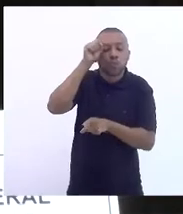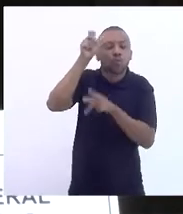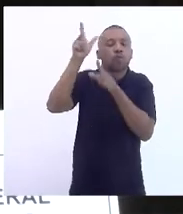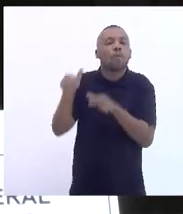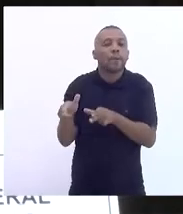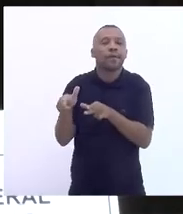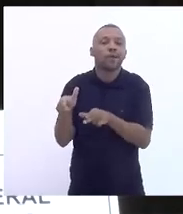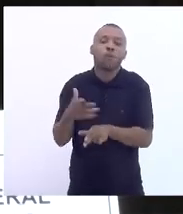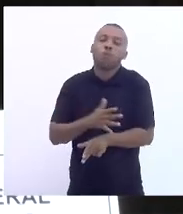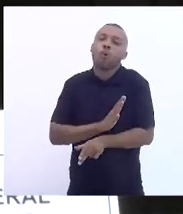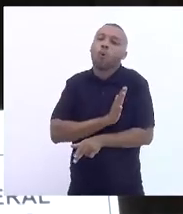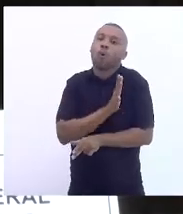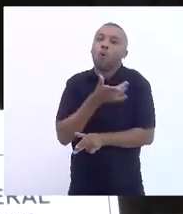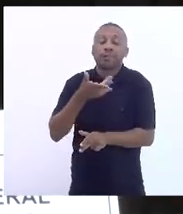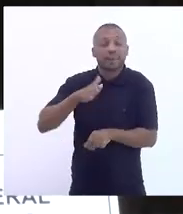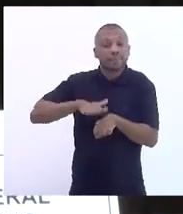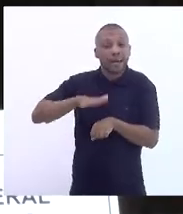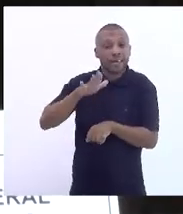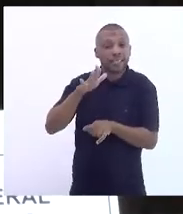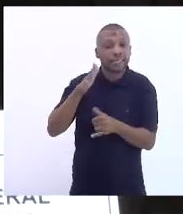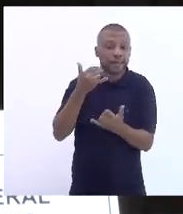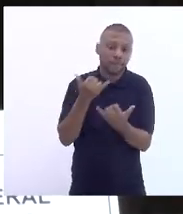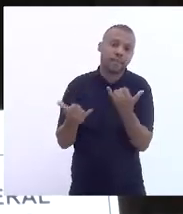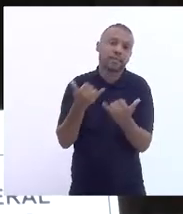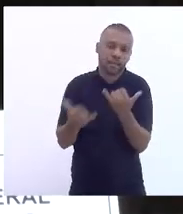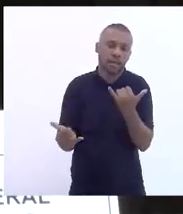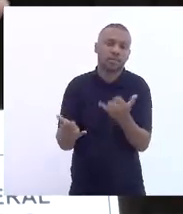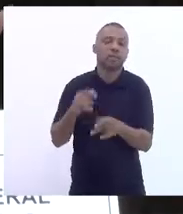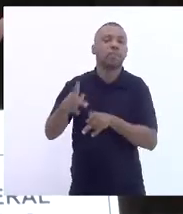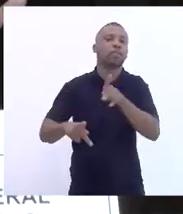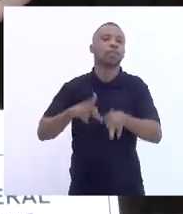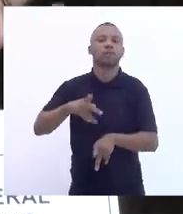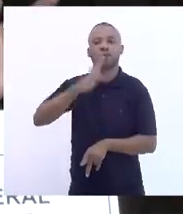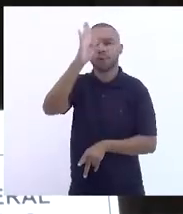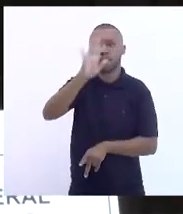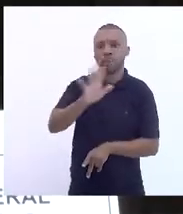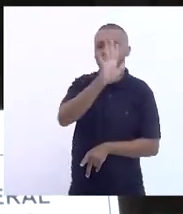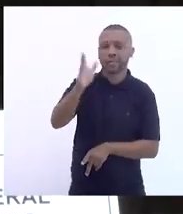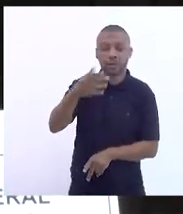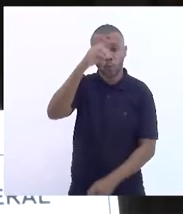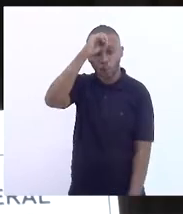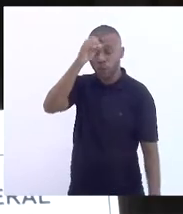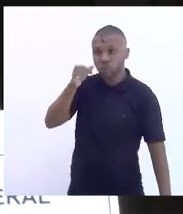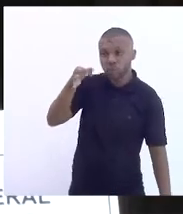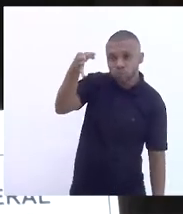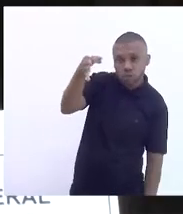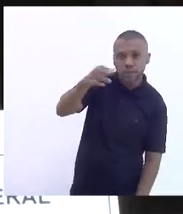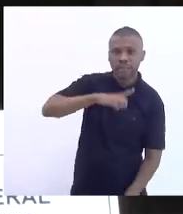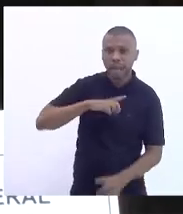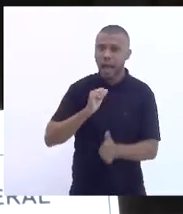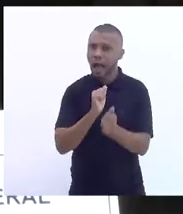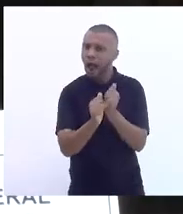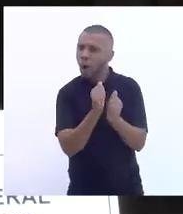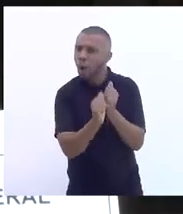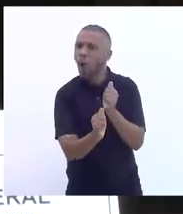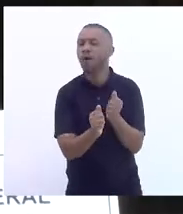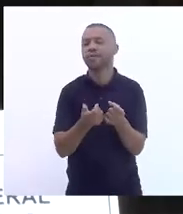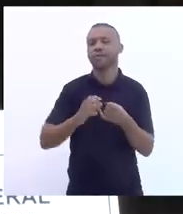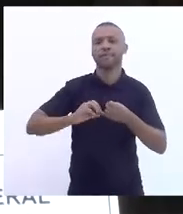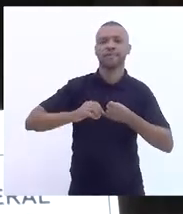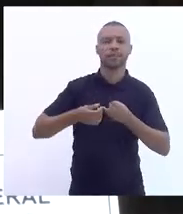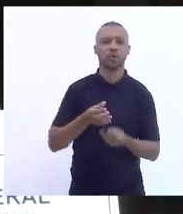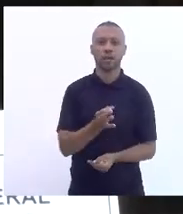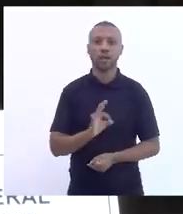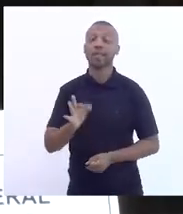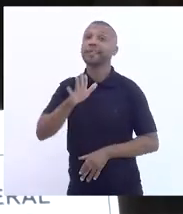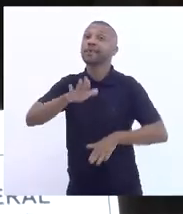mais da metade da população brasileira que não sabe se vai ter arroz ou feijão e talvez